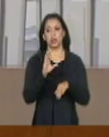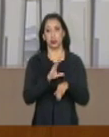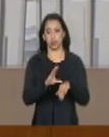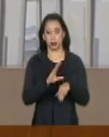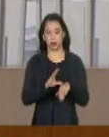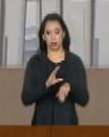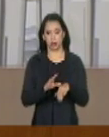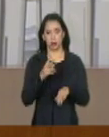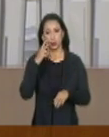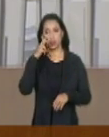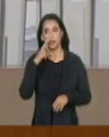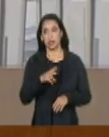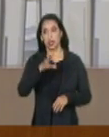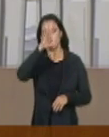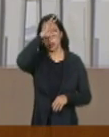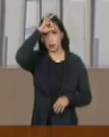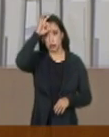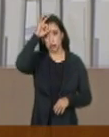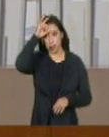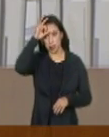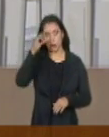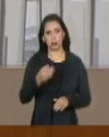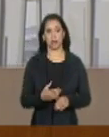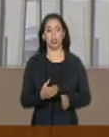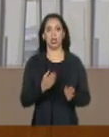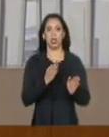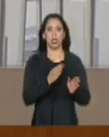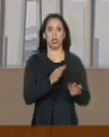de inocência até o trânsito em julgado,